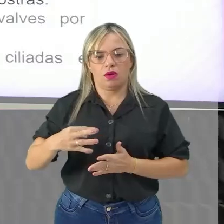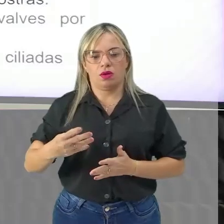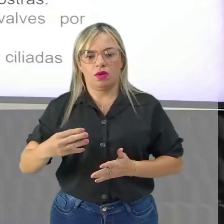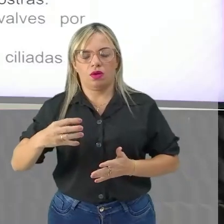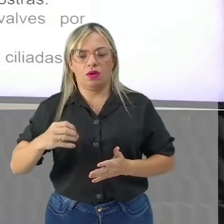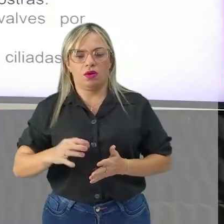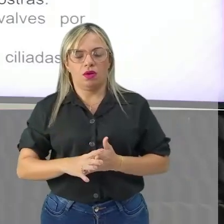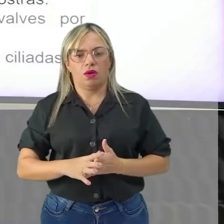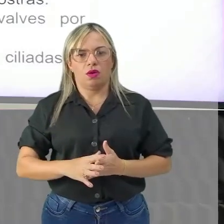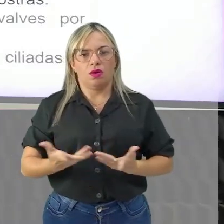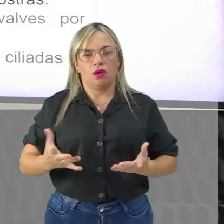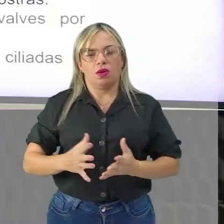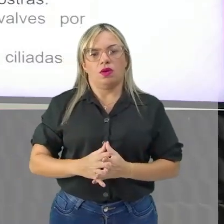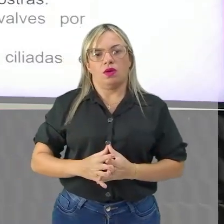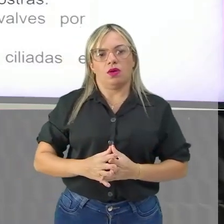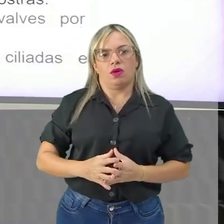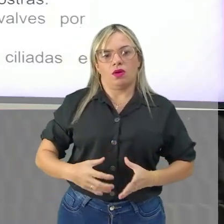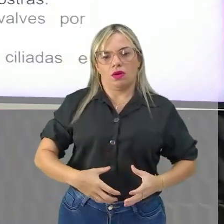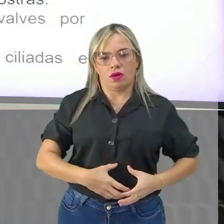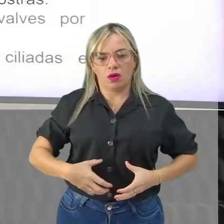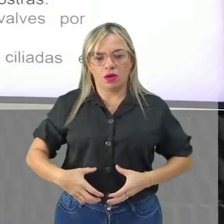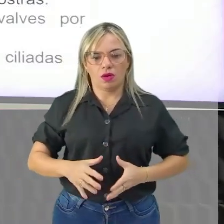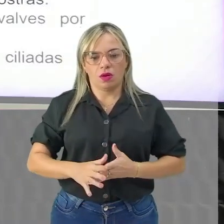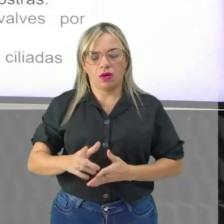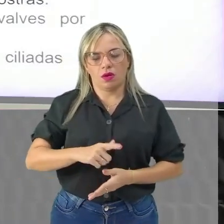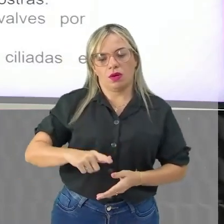Então, são animais que eles têm aí